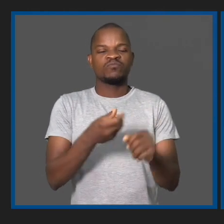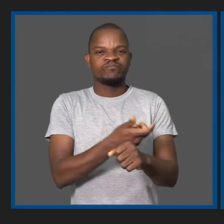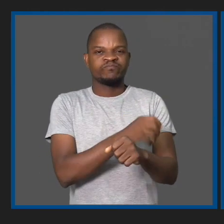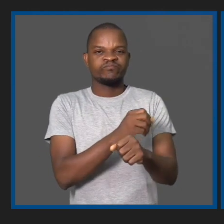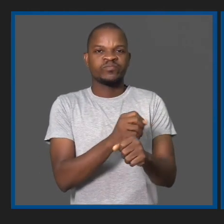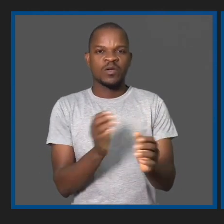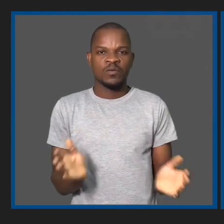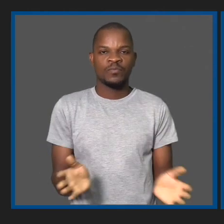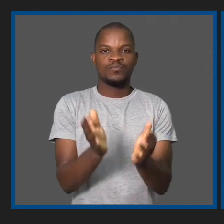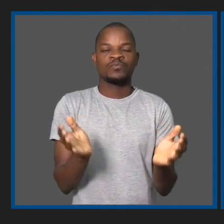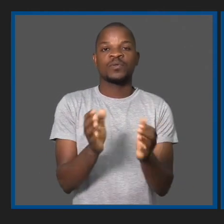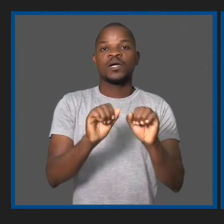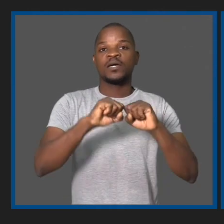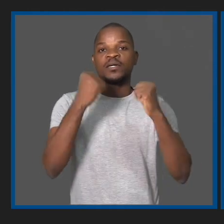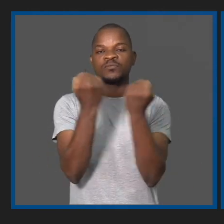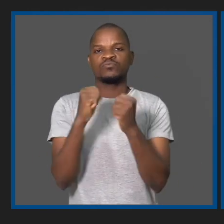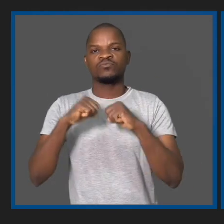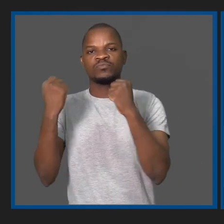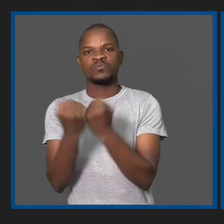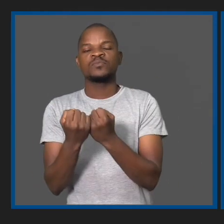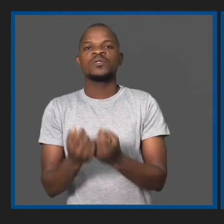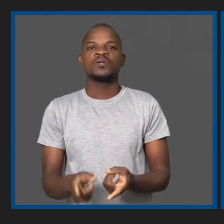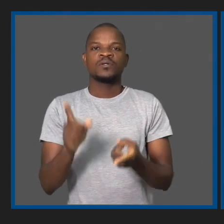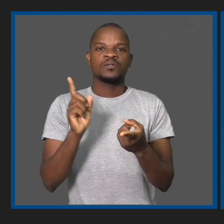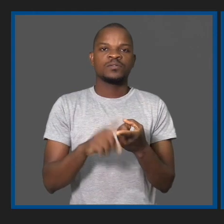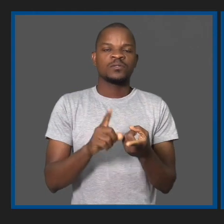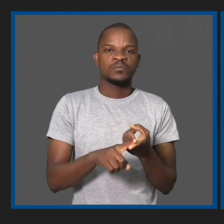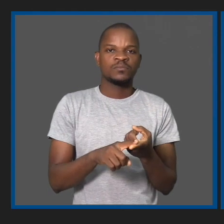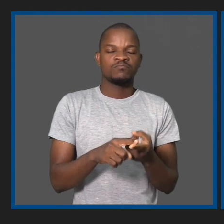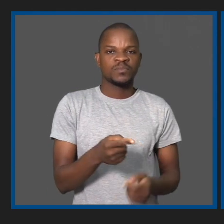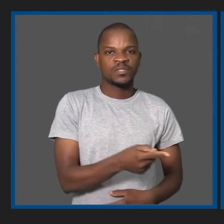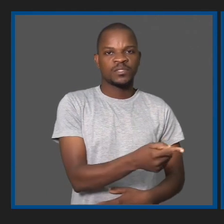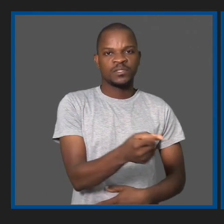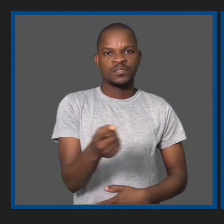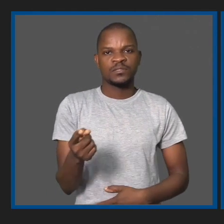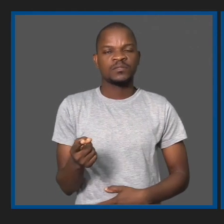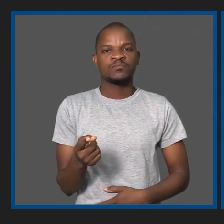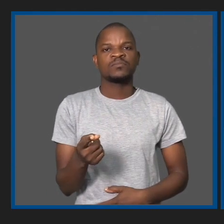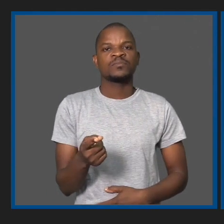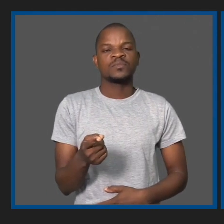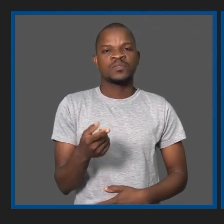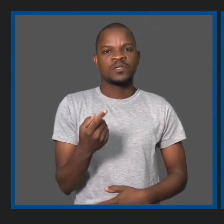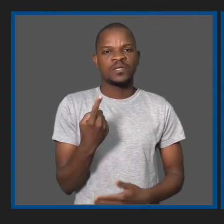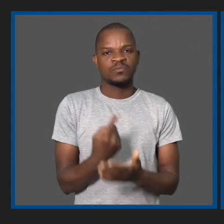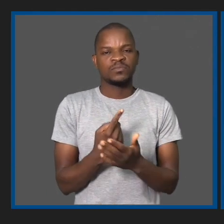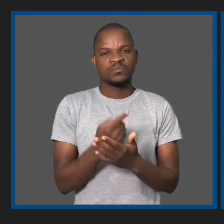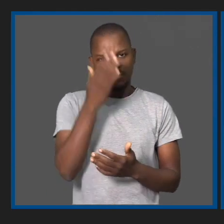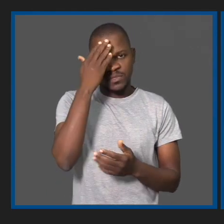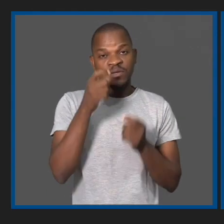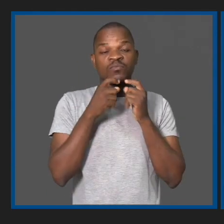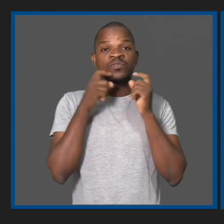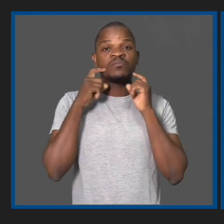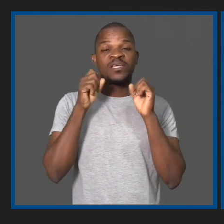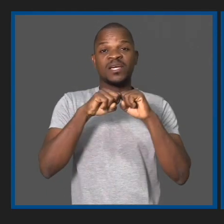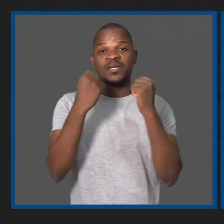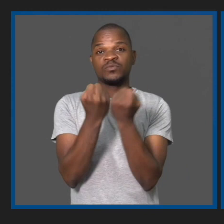de fortalecimento das nossas associações que foi constatado que em Moçambique